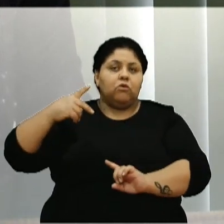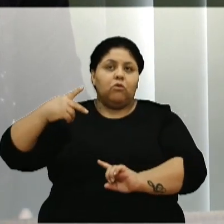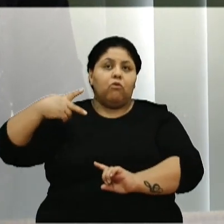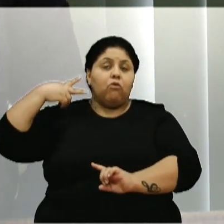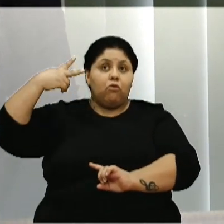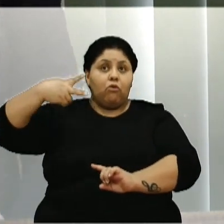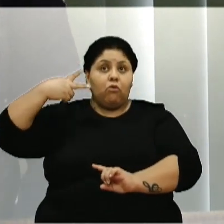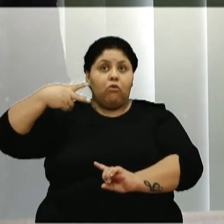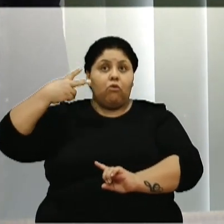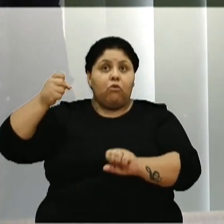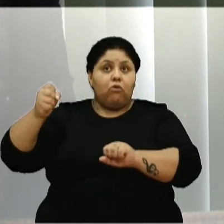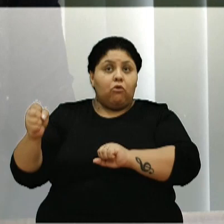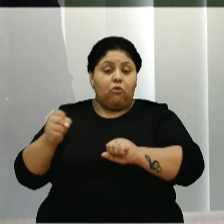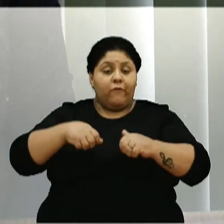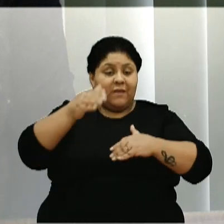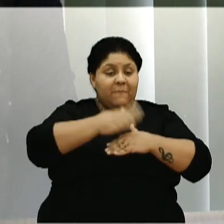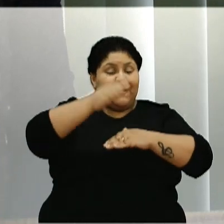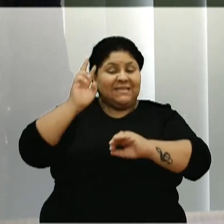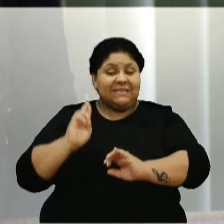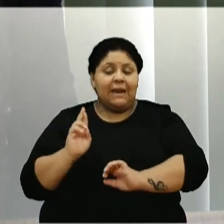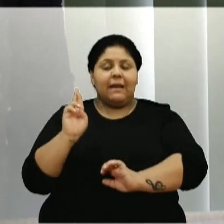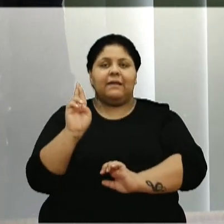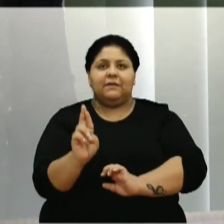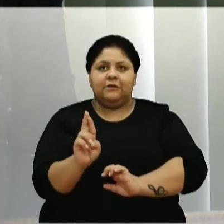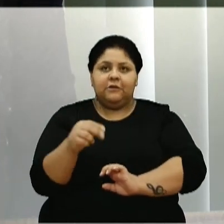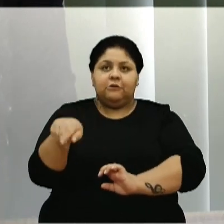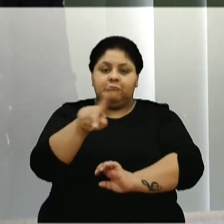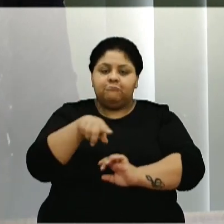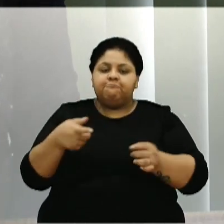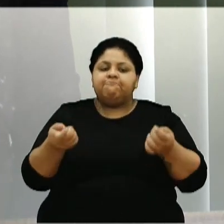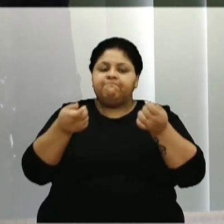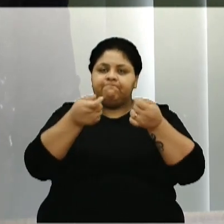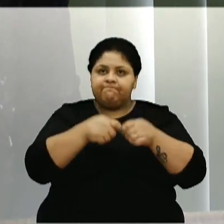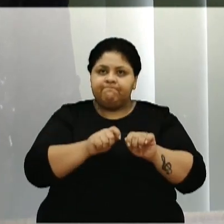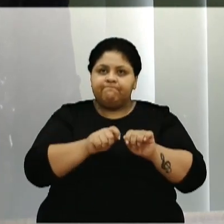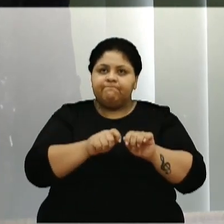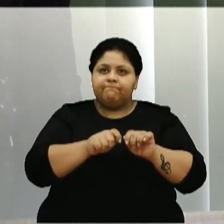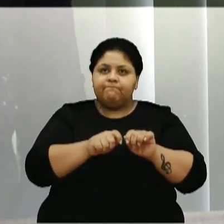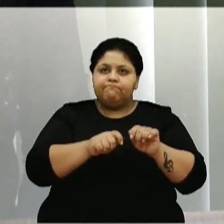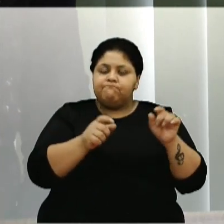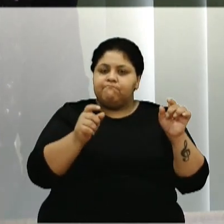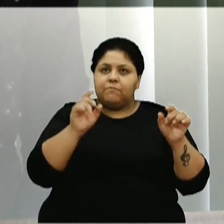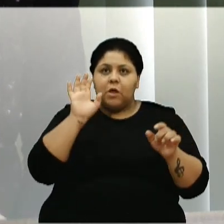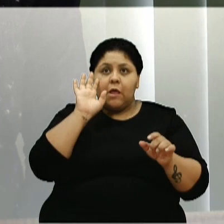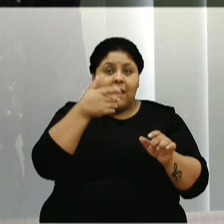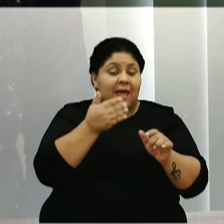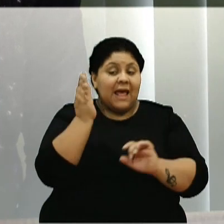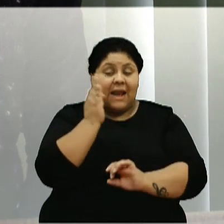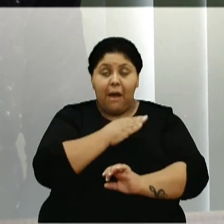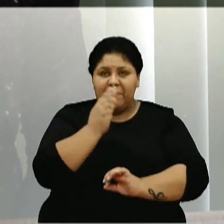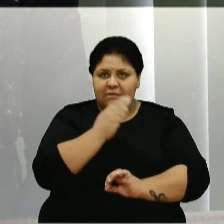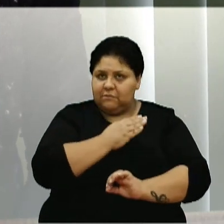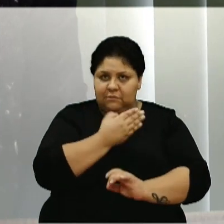o poder mais representativo. Né? E que a gente precisa dessas soluções para ontem,